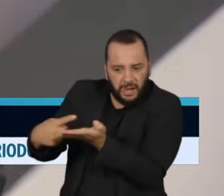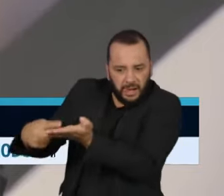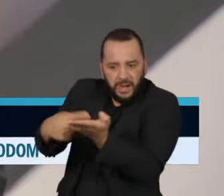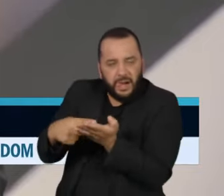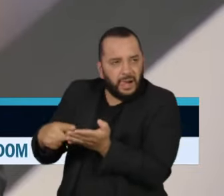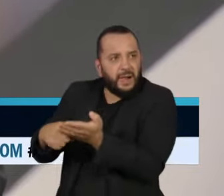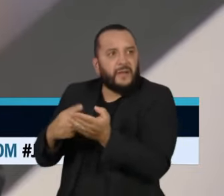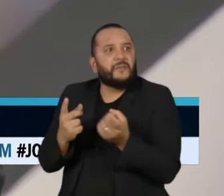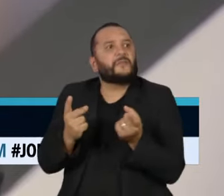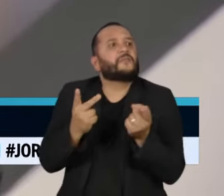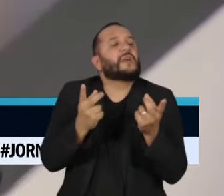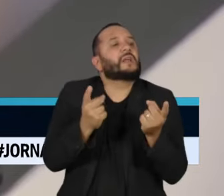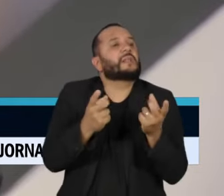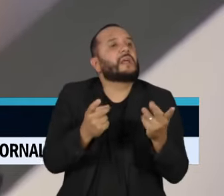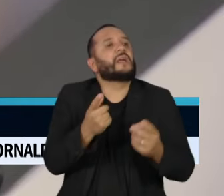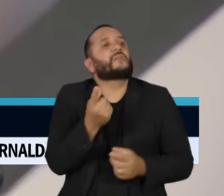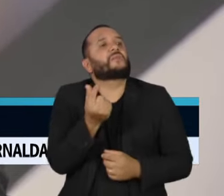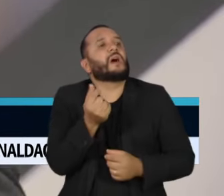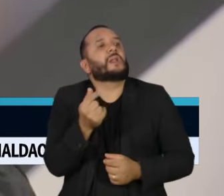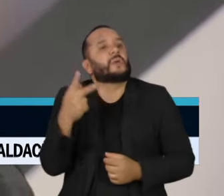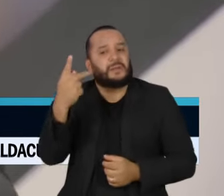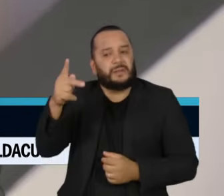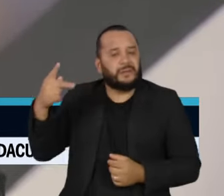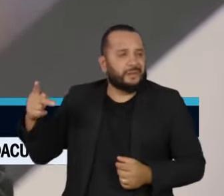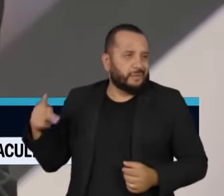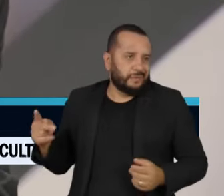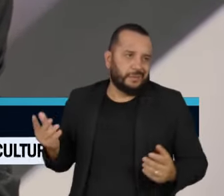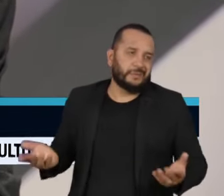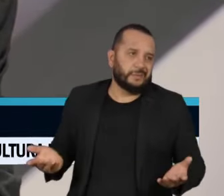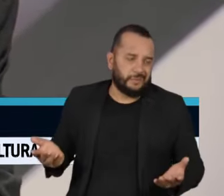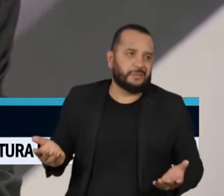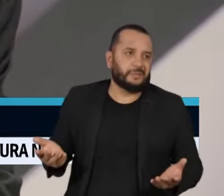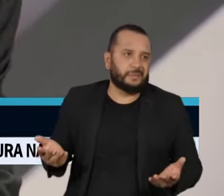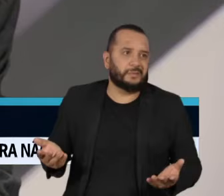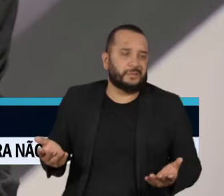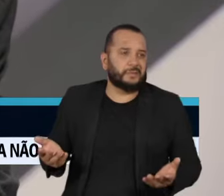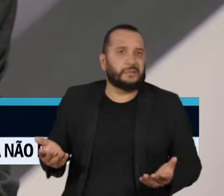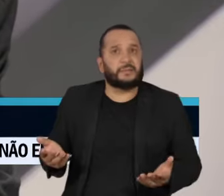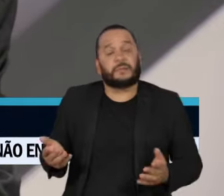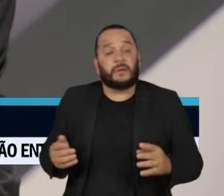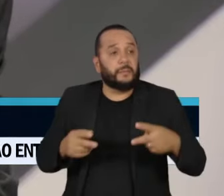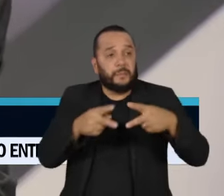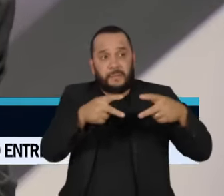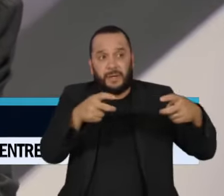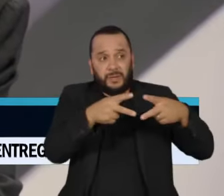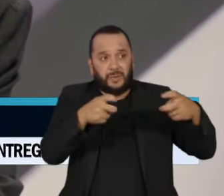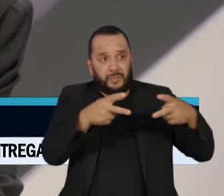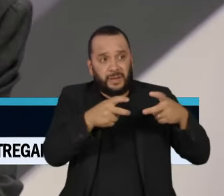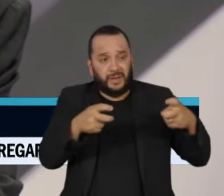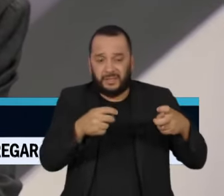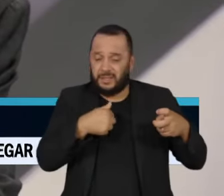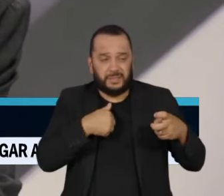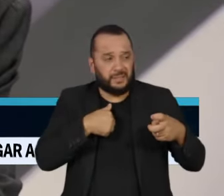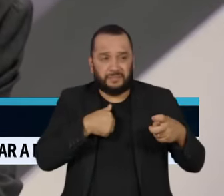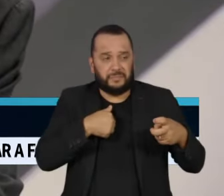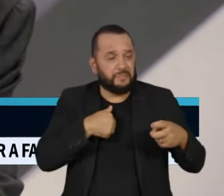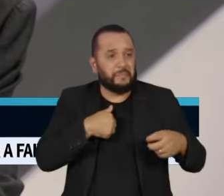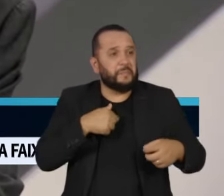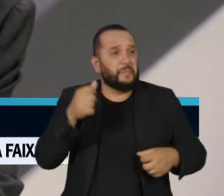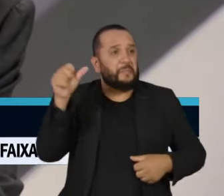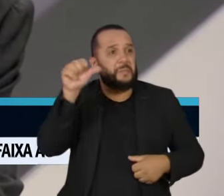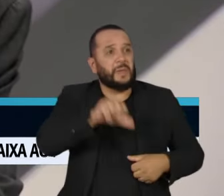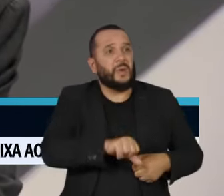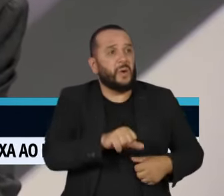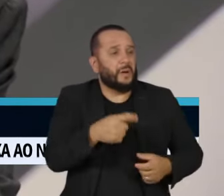novas concessões que foram feitas para a distribuição de petróleo. Ficamos com o pior, Petrobras ficou com o pior, que é a prospecção, que